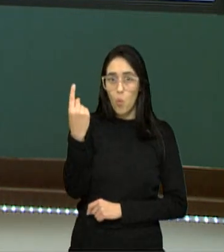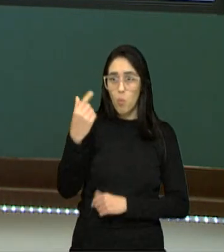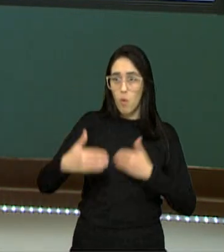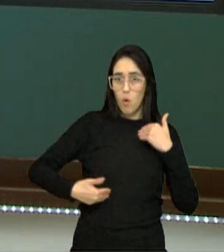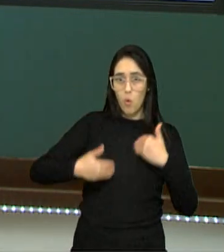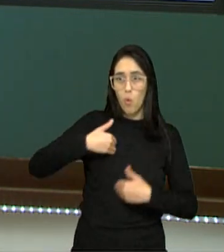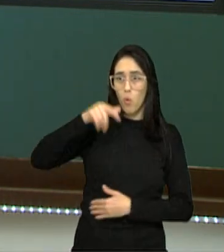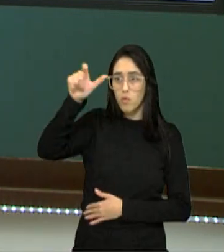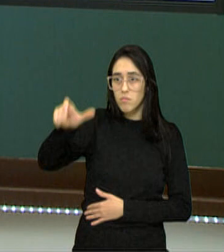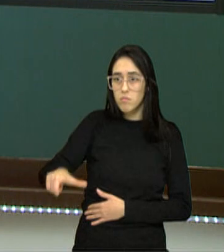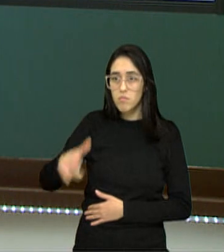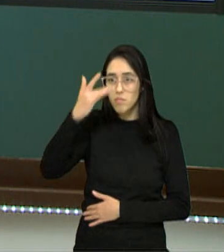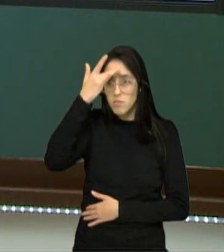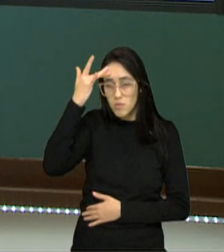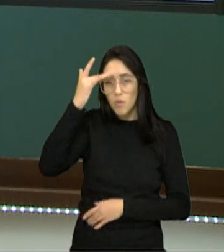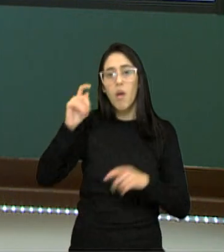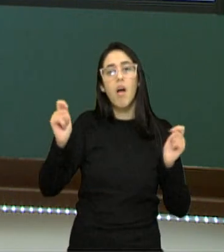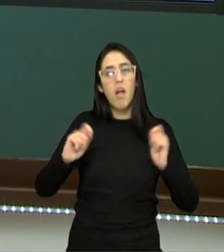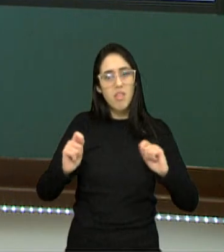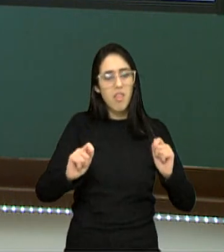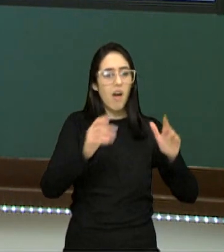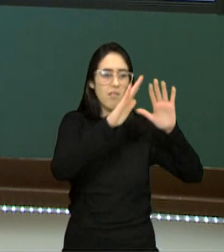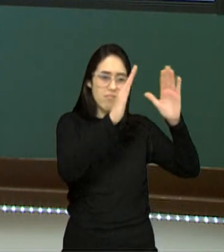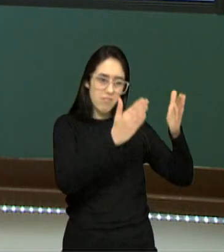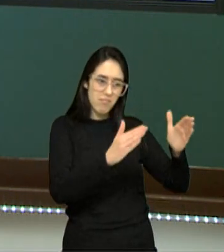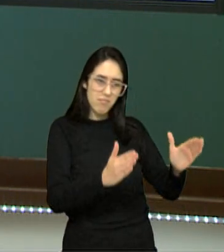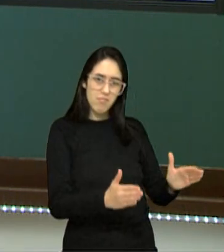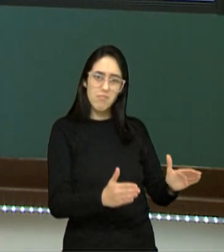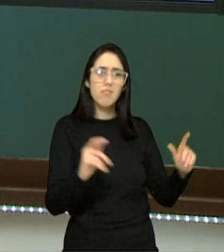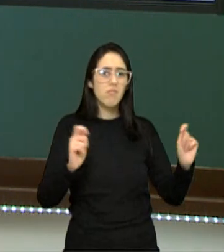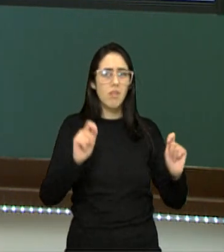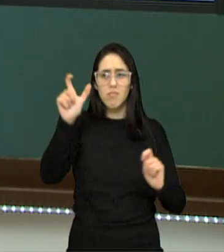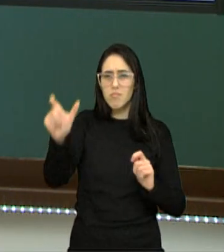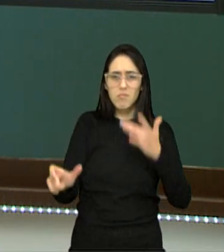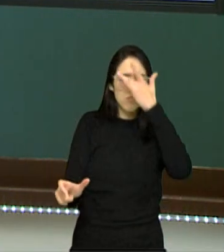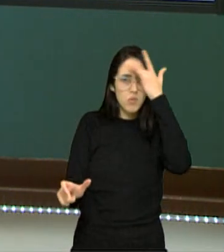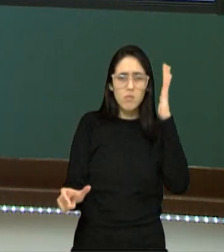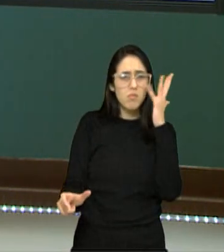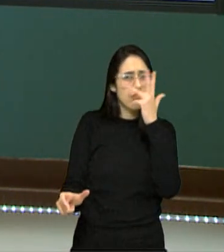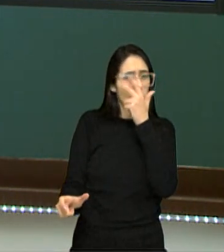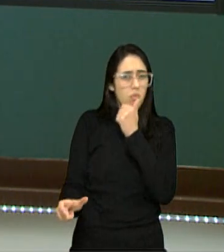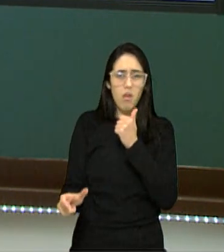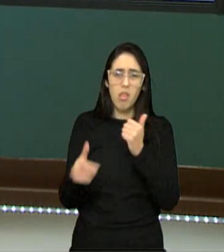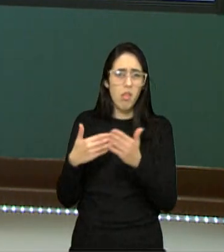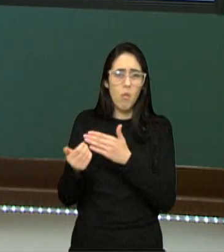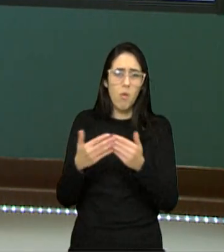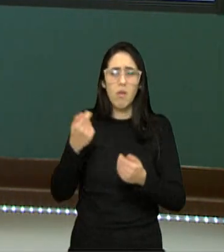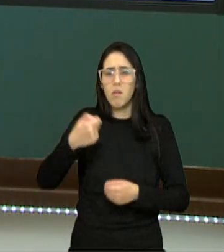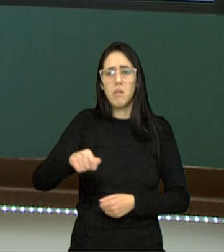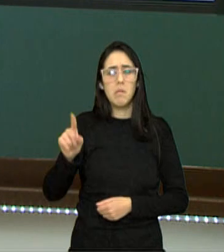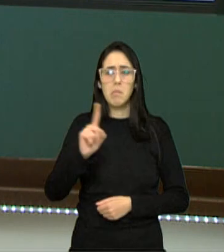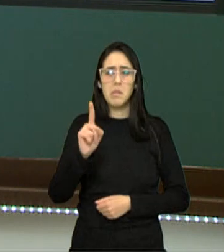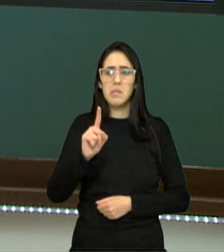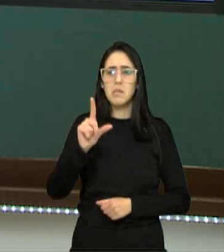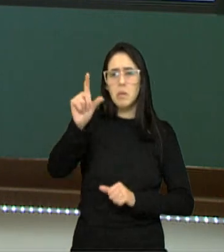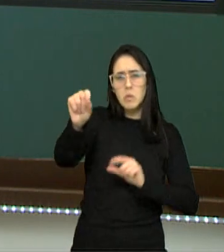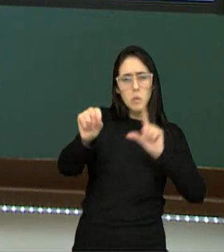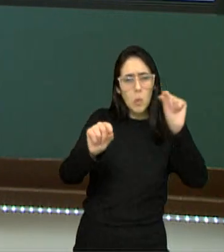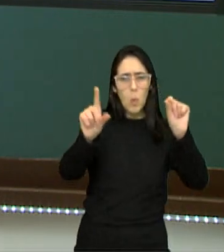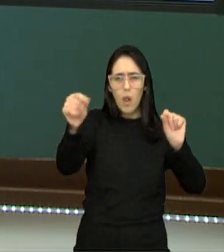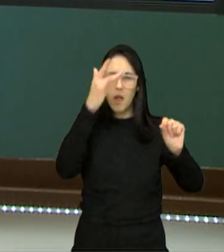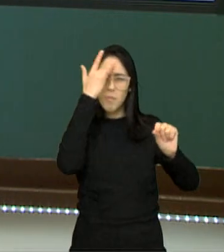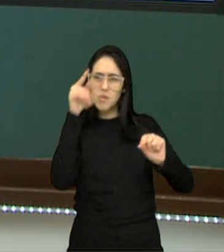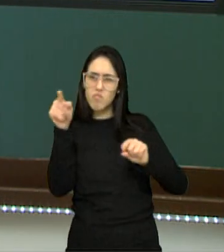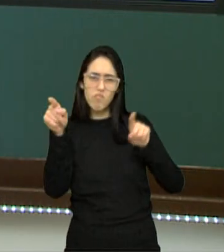era capaz de expressar tamanha graça e perfeição, que não era preciso criar essa montagem, né? Pega uma